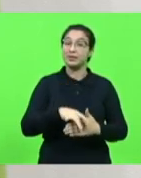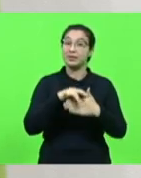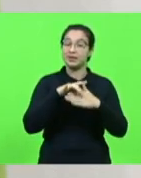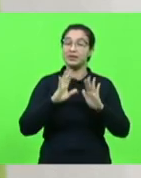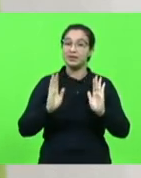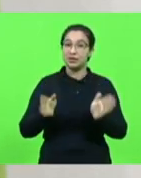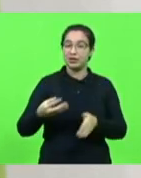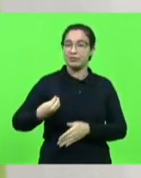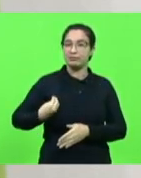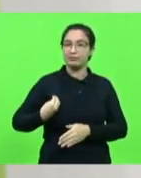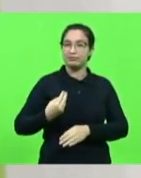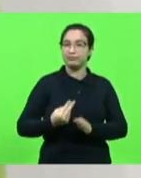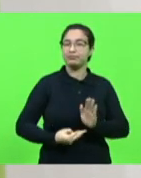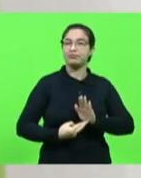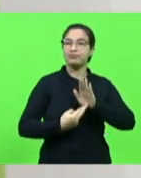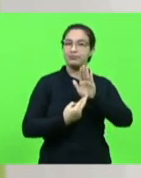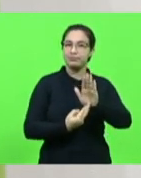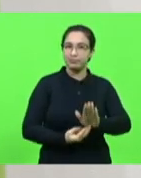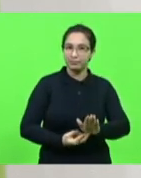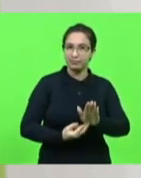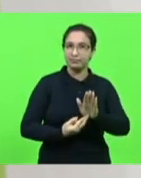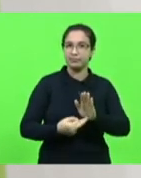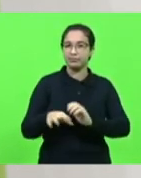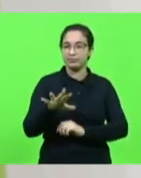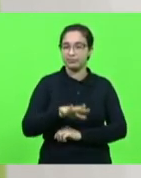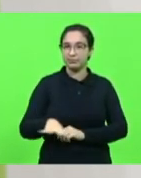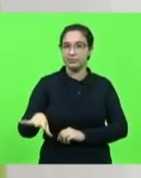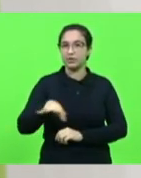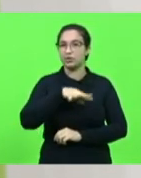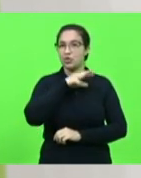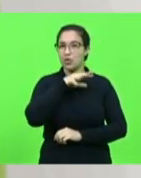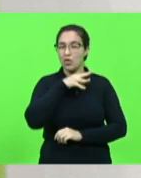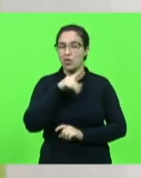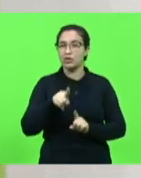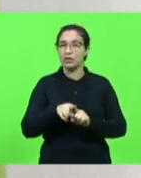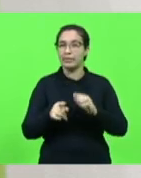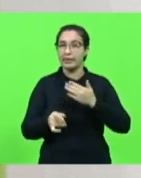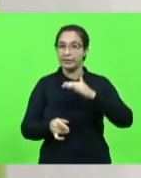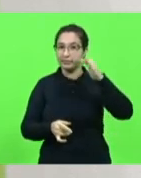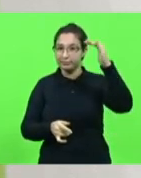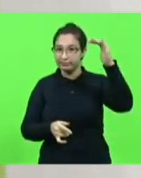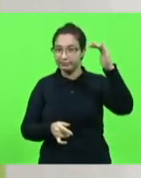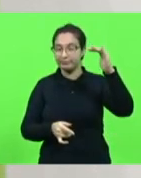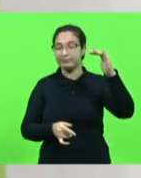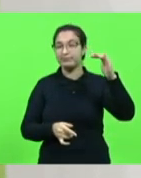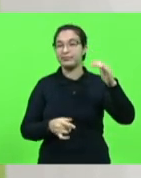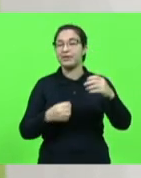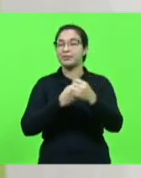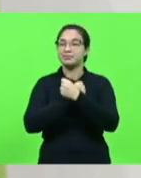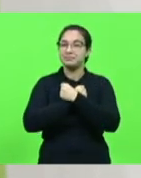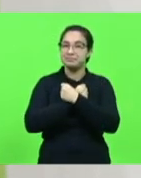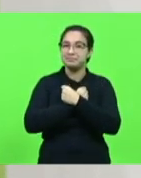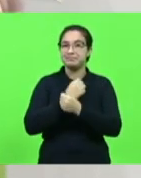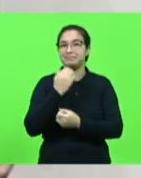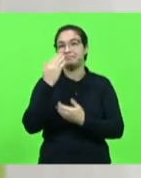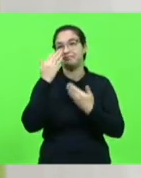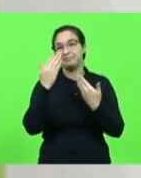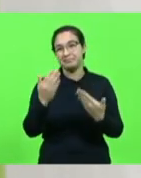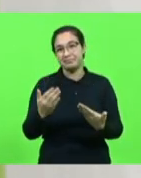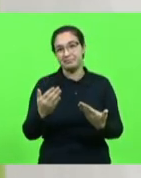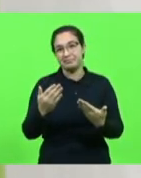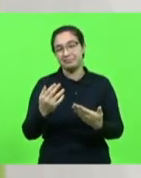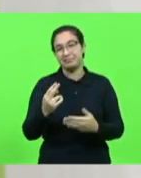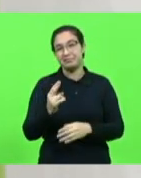presentes, legítimos da região de Concórdia e do Alto Uruguai. Eu desejo transmitir também o meu agradecimento, a minha gratidão, em nome de todos os